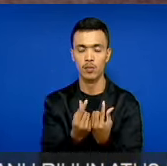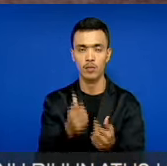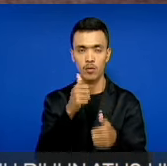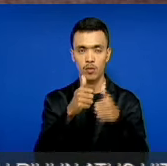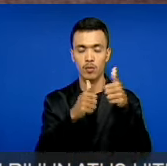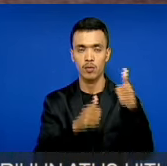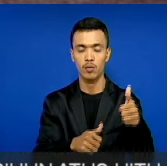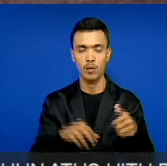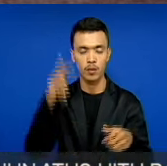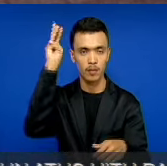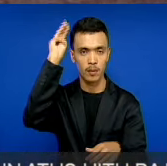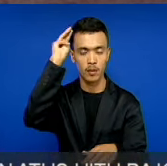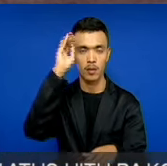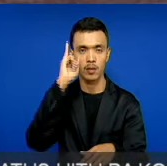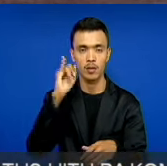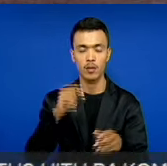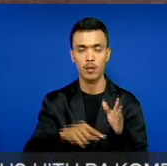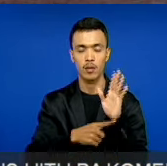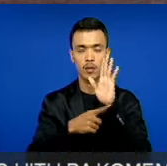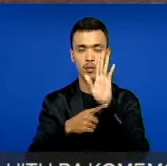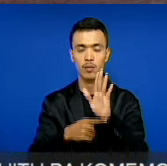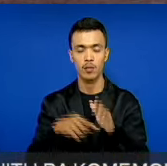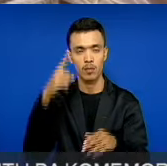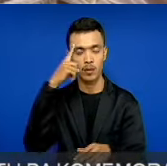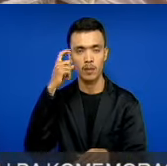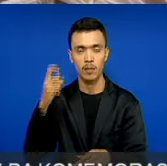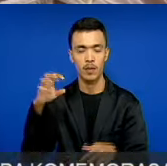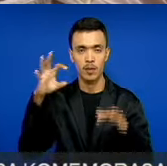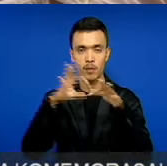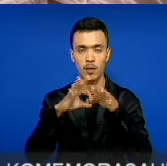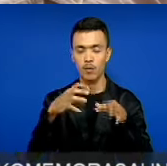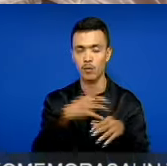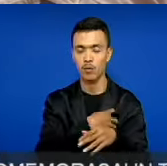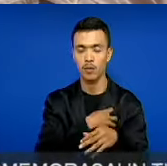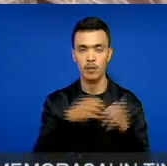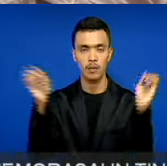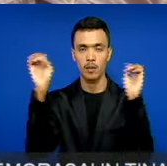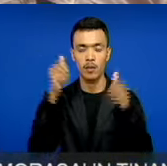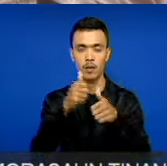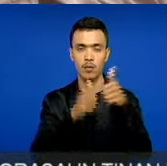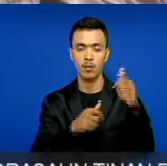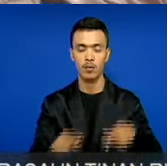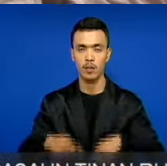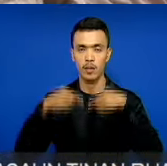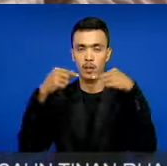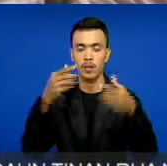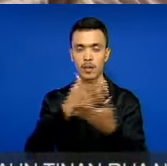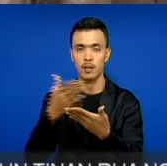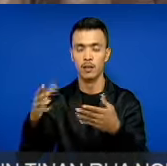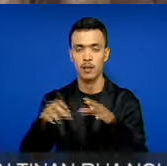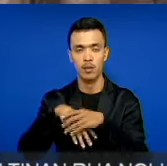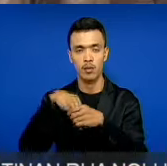tuir prazo nebe Ministério Interior hasai. Tambane, membro polícia nebe la cumpri o de entrega atributo no